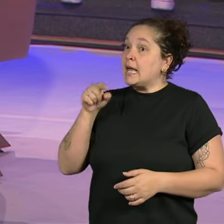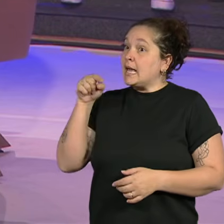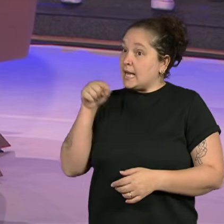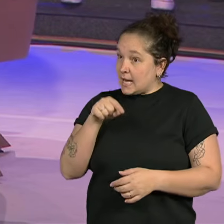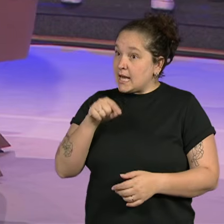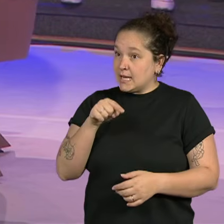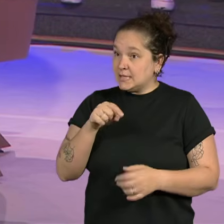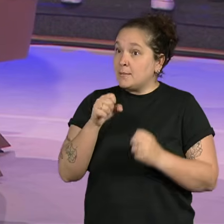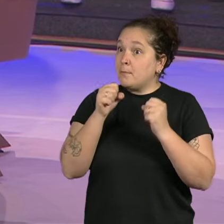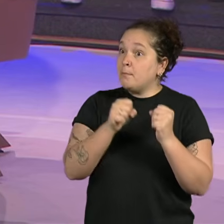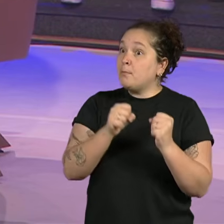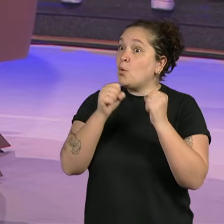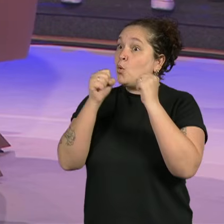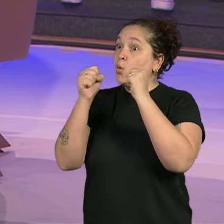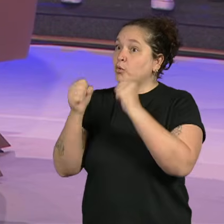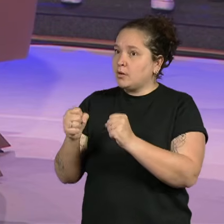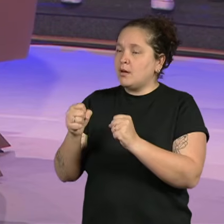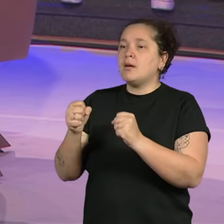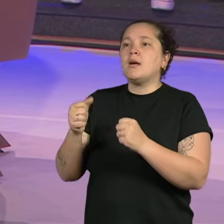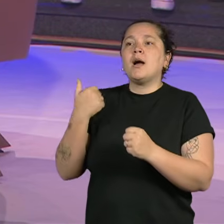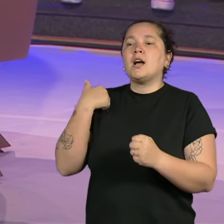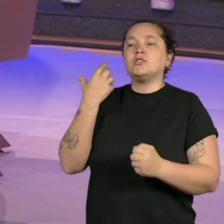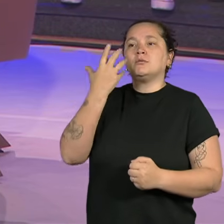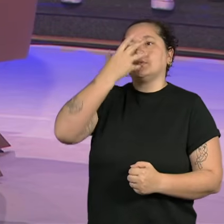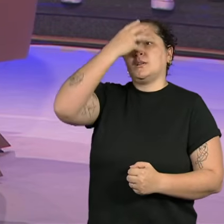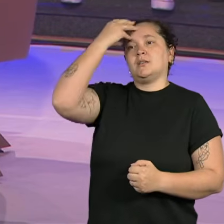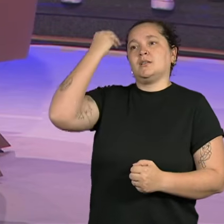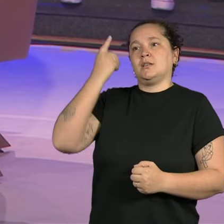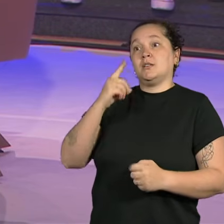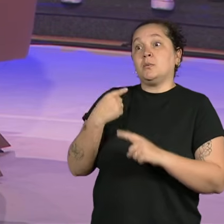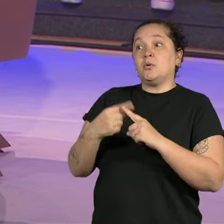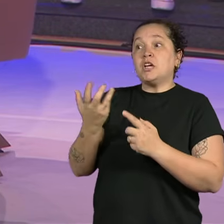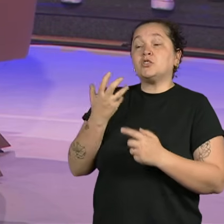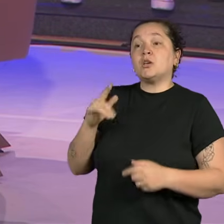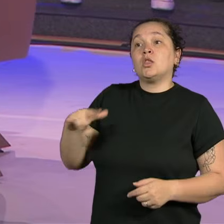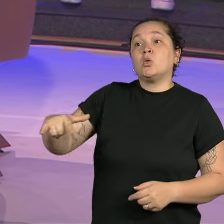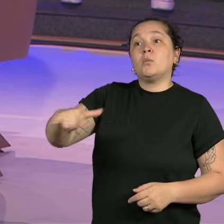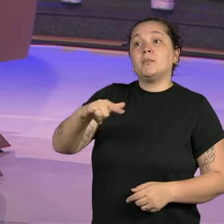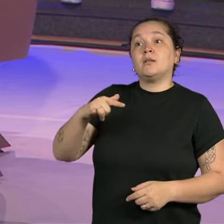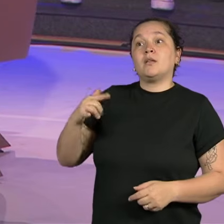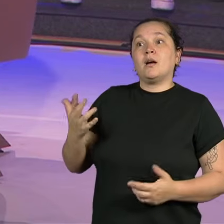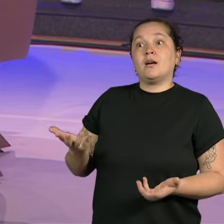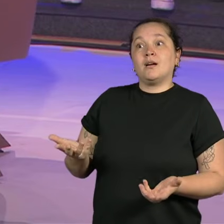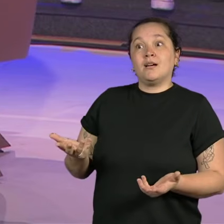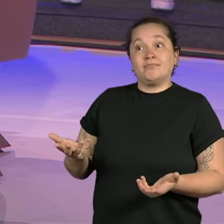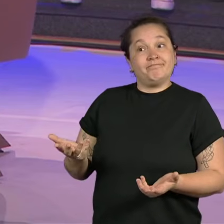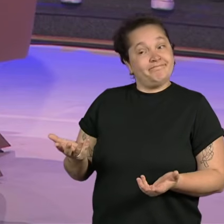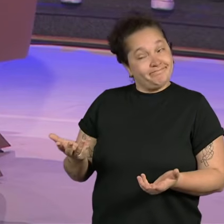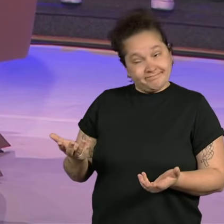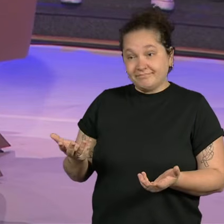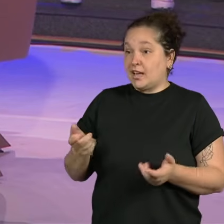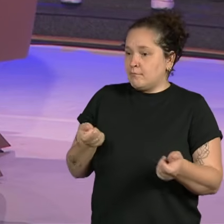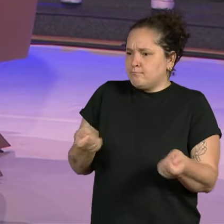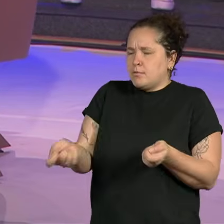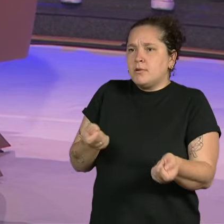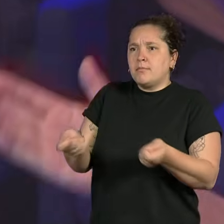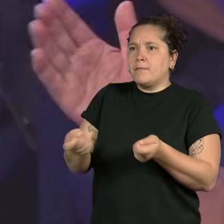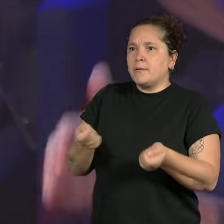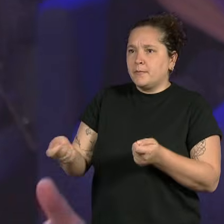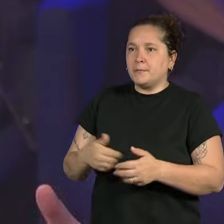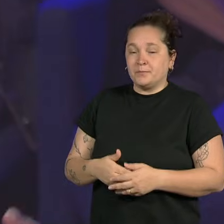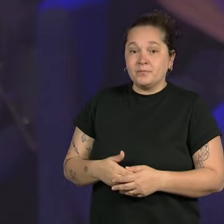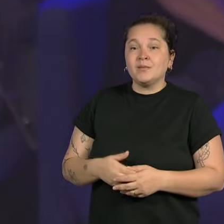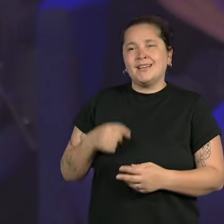tem esquecido na sociedade contemporânea na busca desse poder de dominação, né? E eu acho que o poder que tanto o